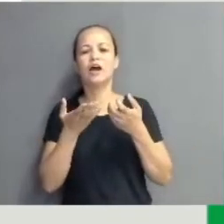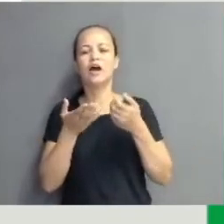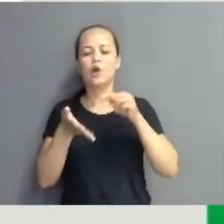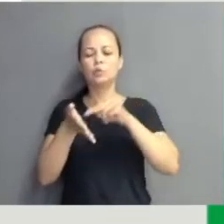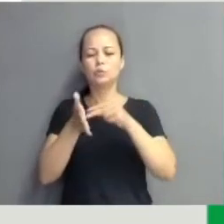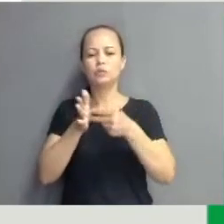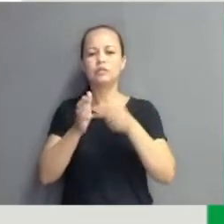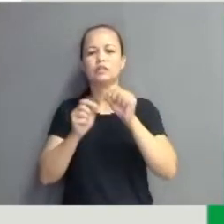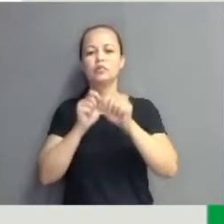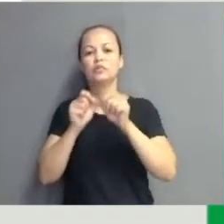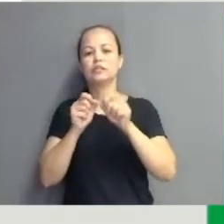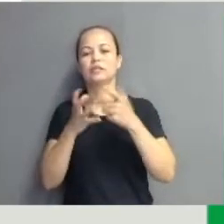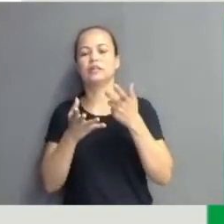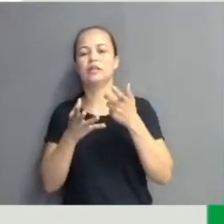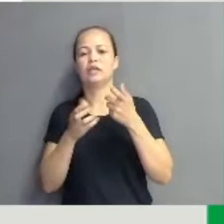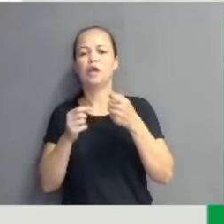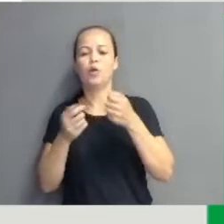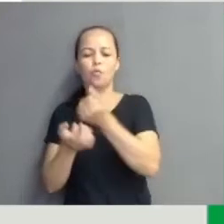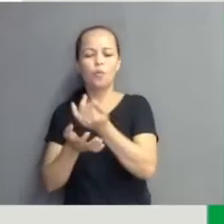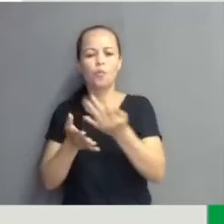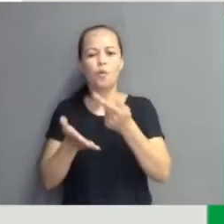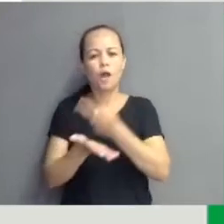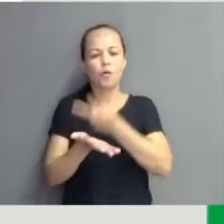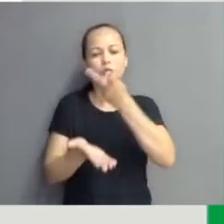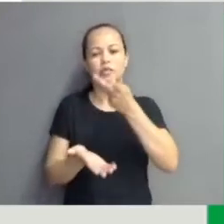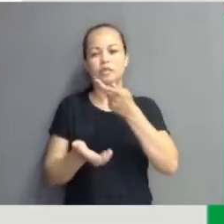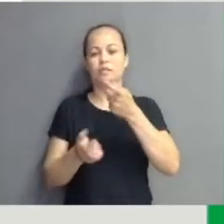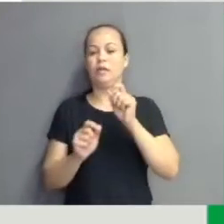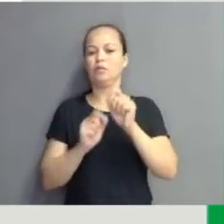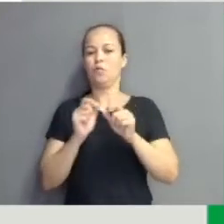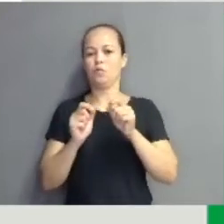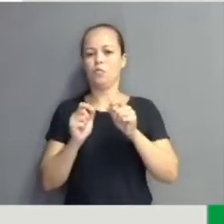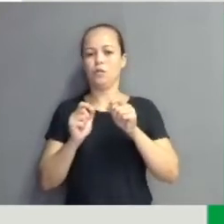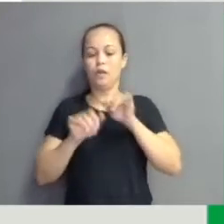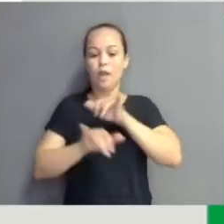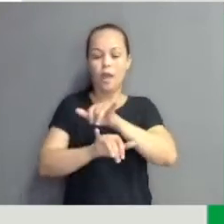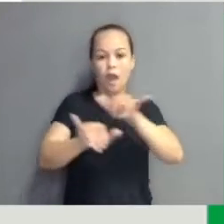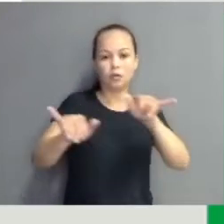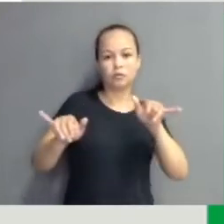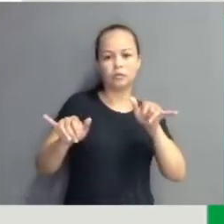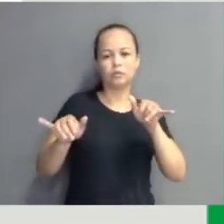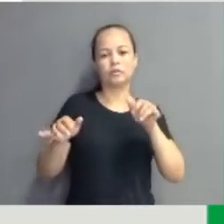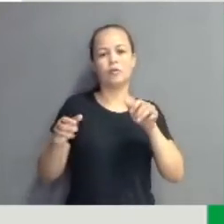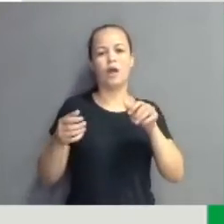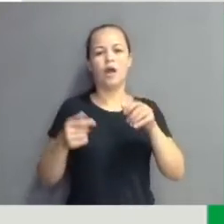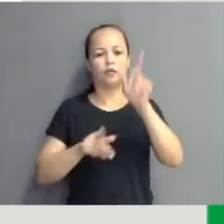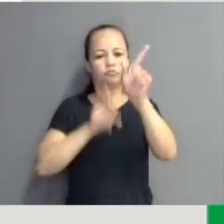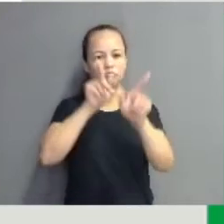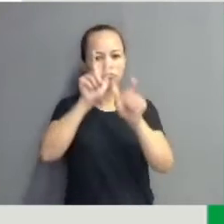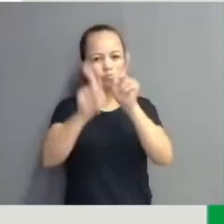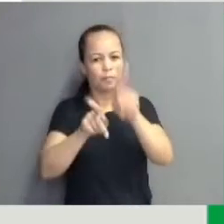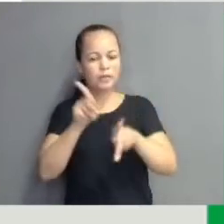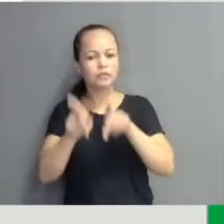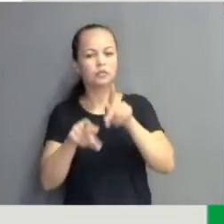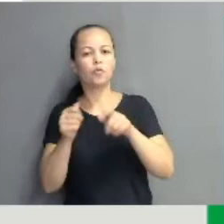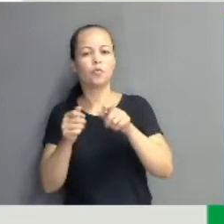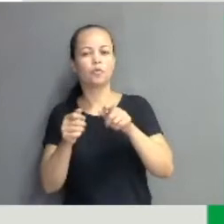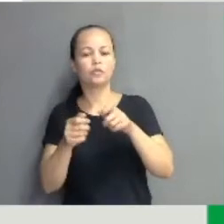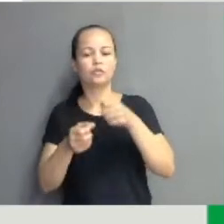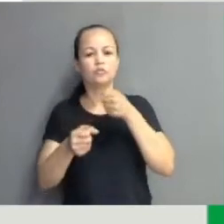informar sobre o algum acontecimento e levar ao público ideias e opiniões de pessoas